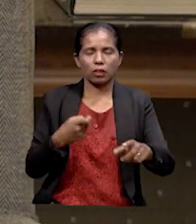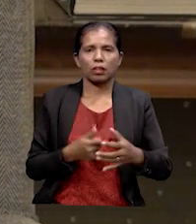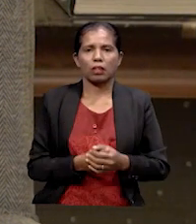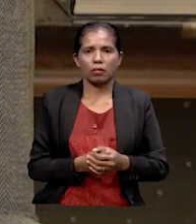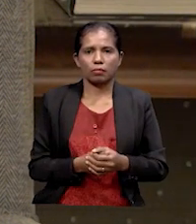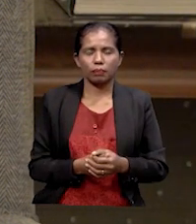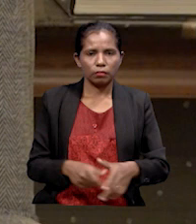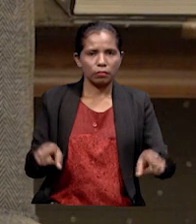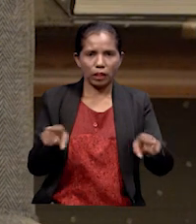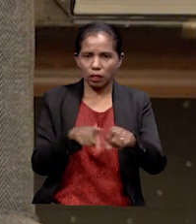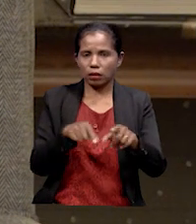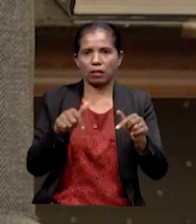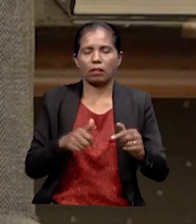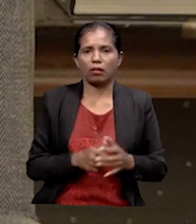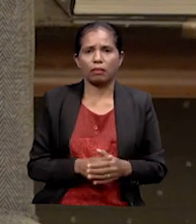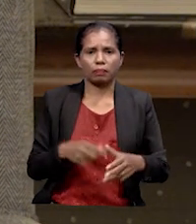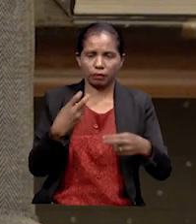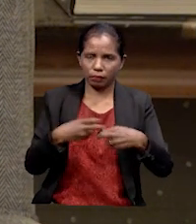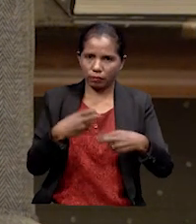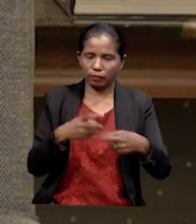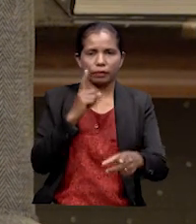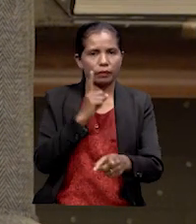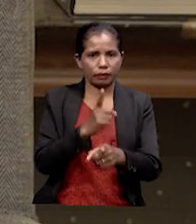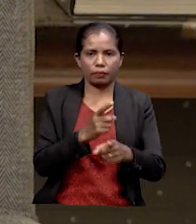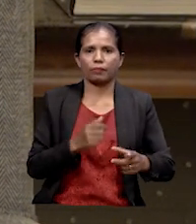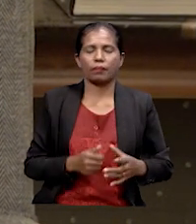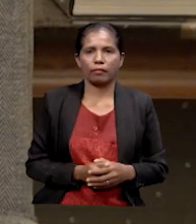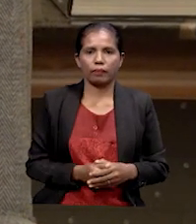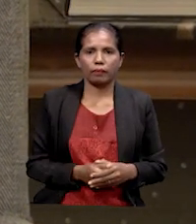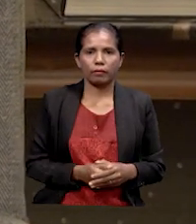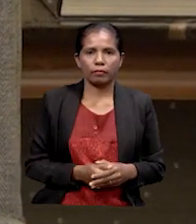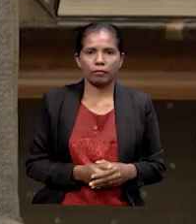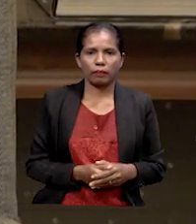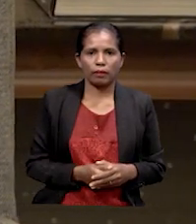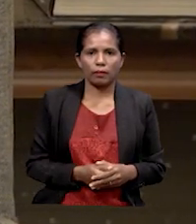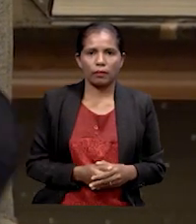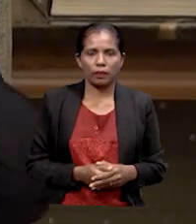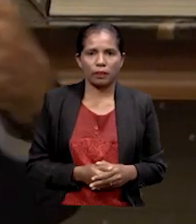acontece no Nene, difícil da teves, a tu